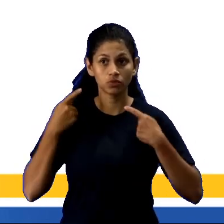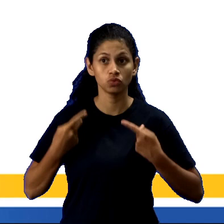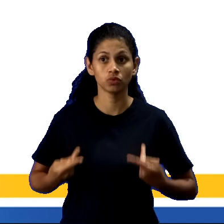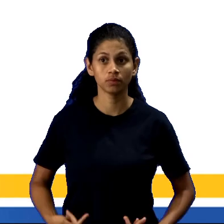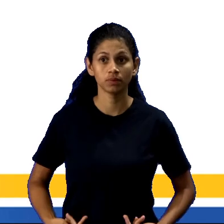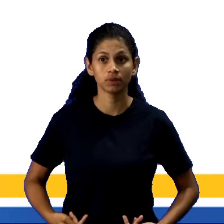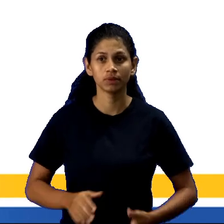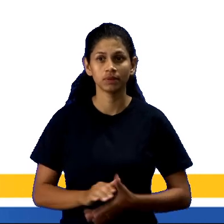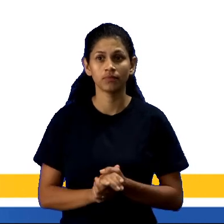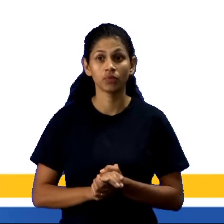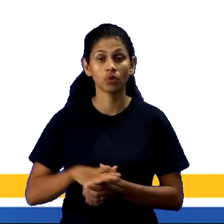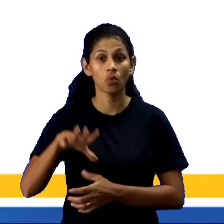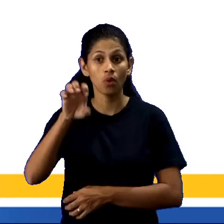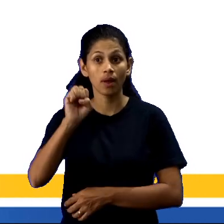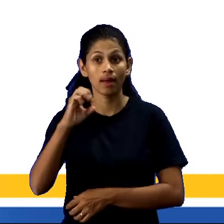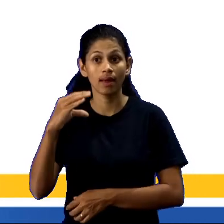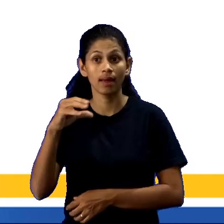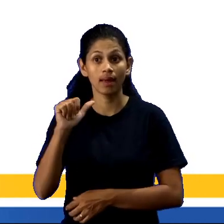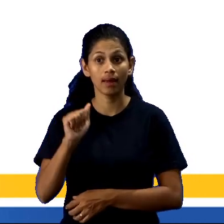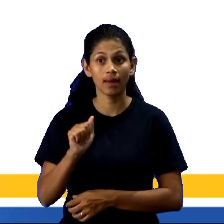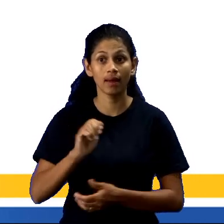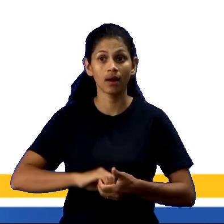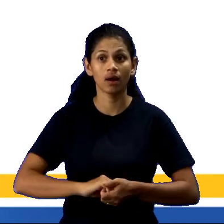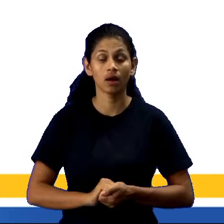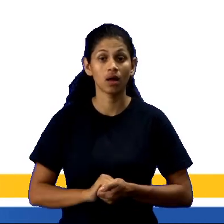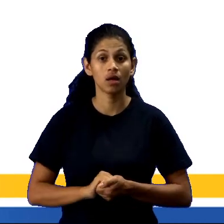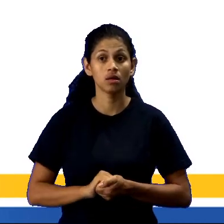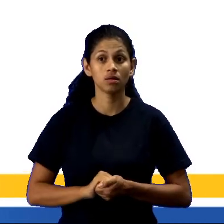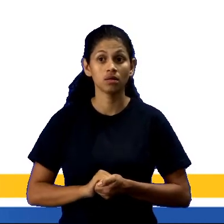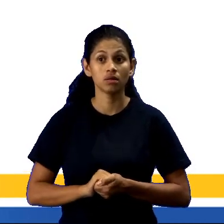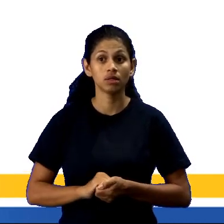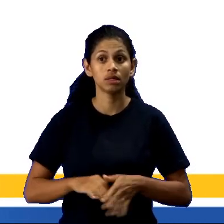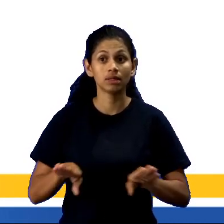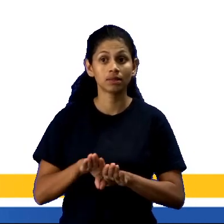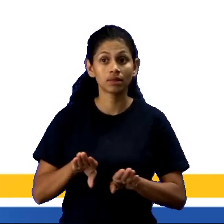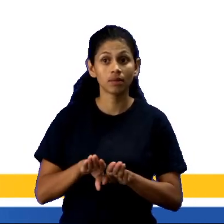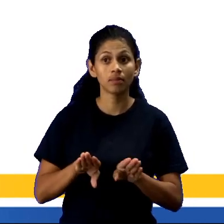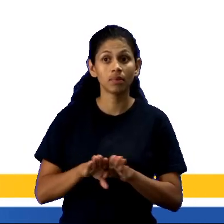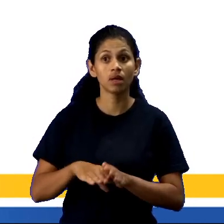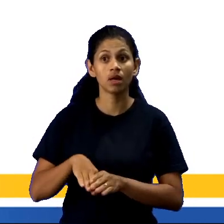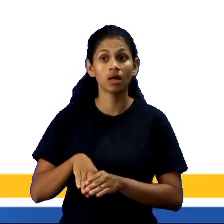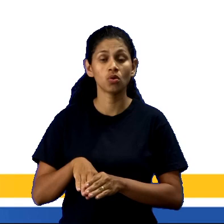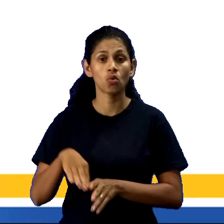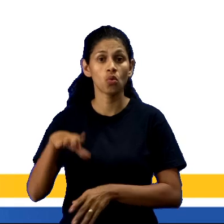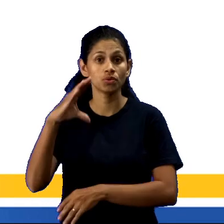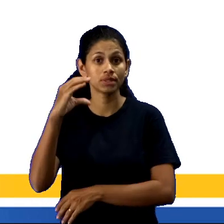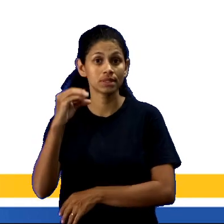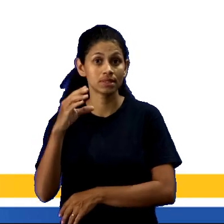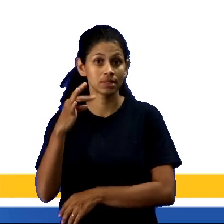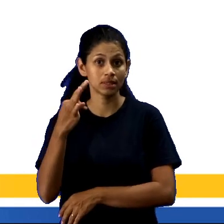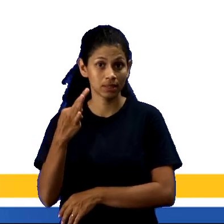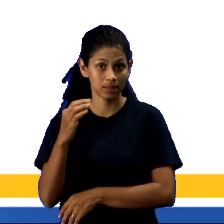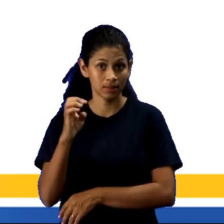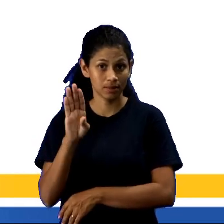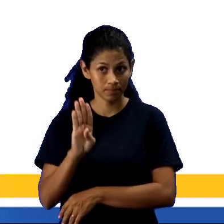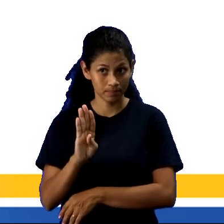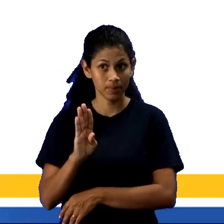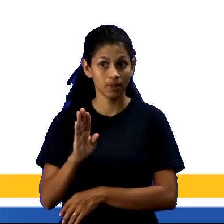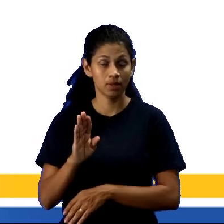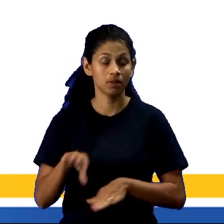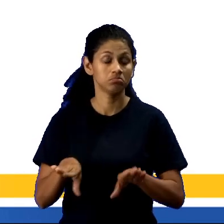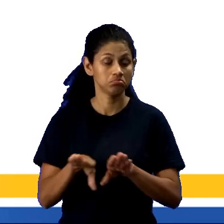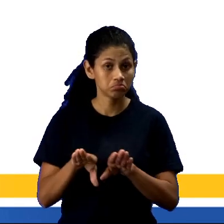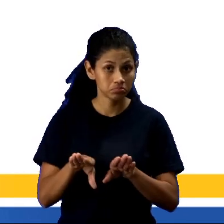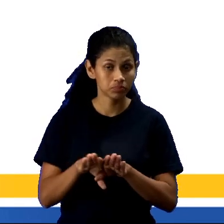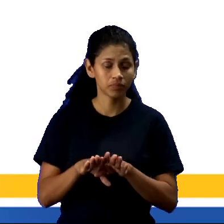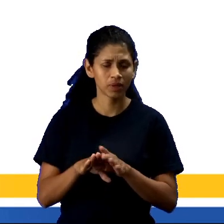a imagem aí abaixo, na cor amarela, do Código de Trânsito Brasileiro, CTB. As leis estão escritas aí, por exemplo,